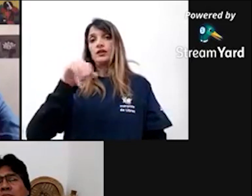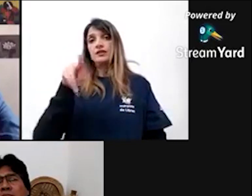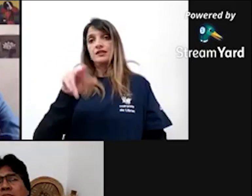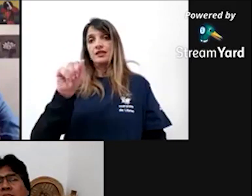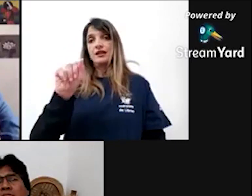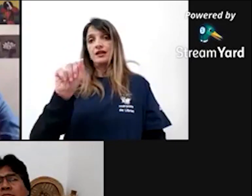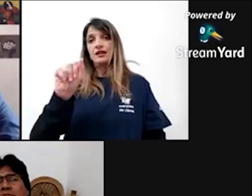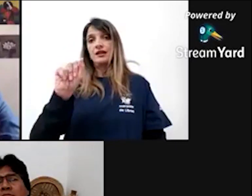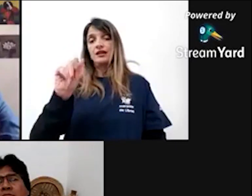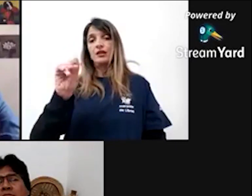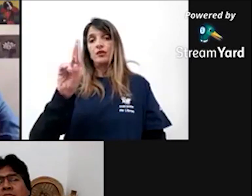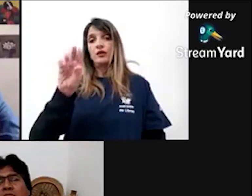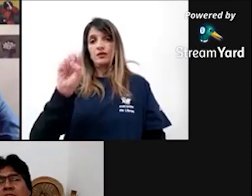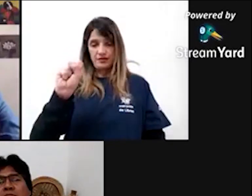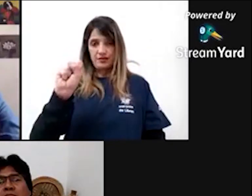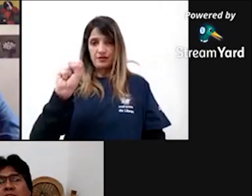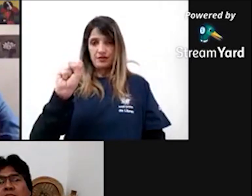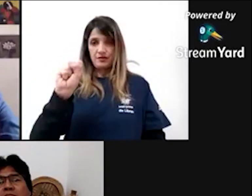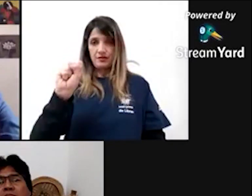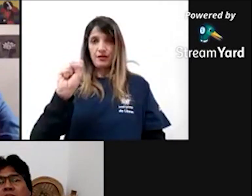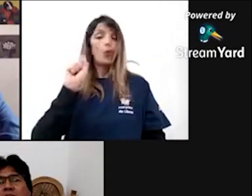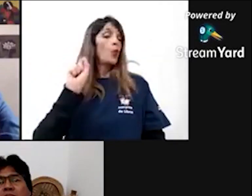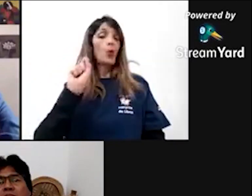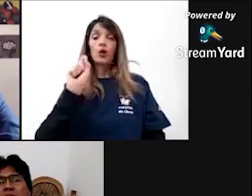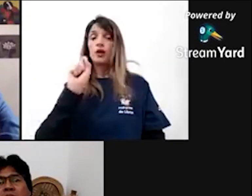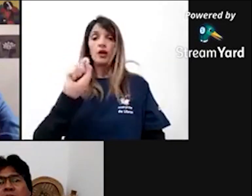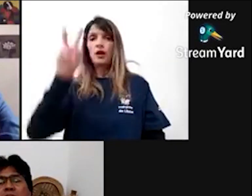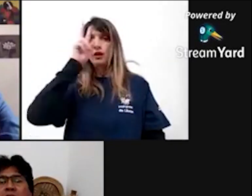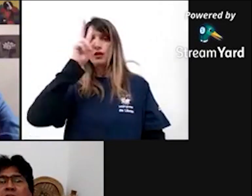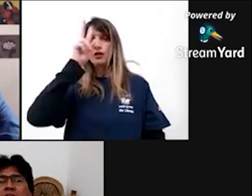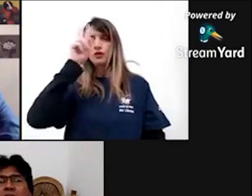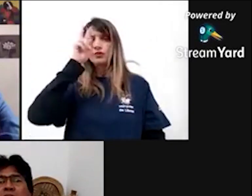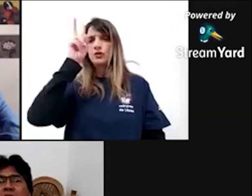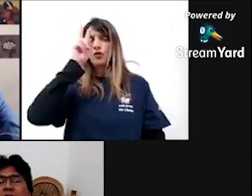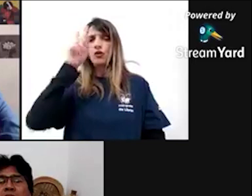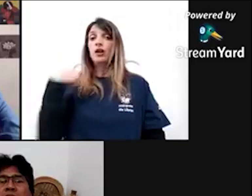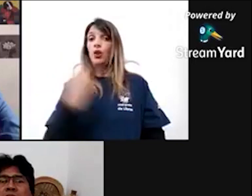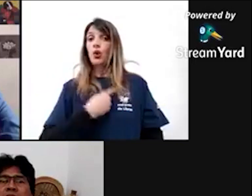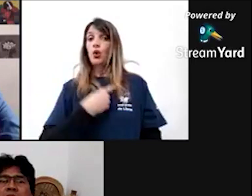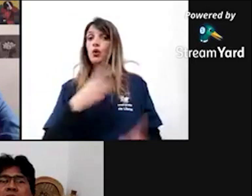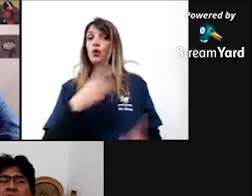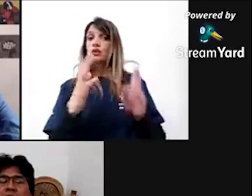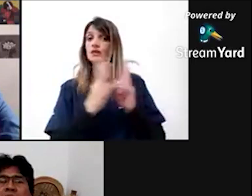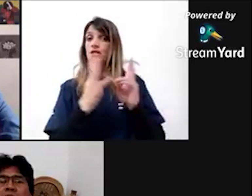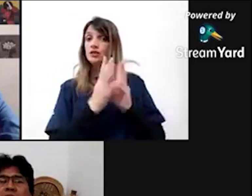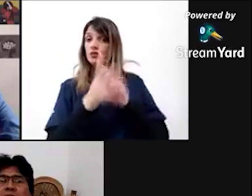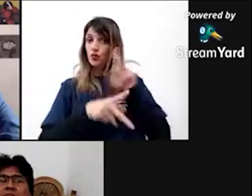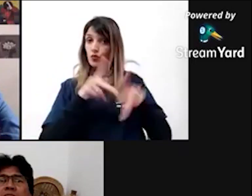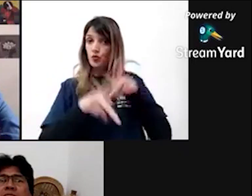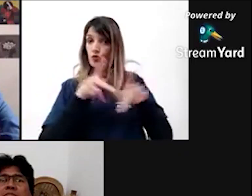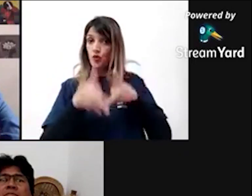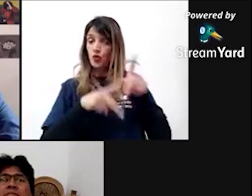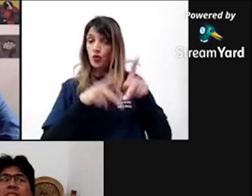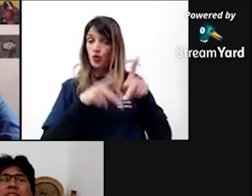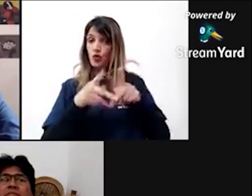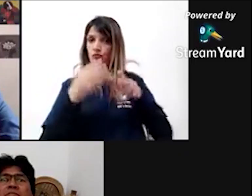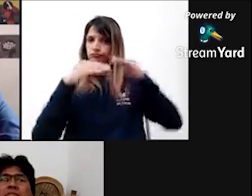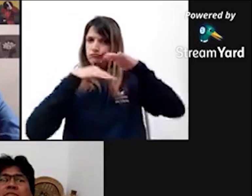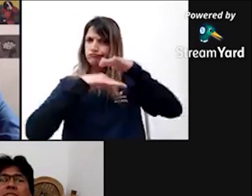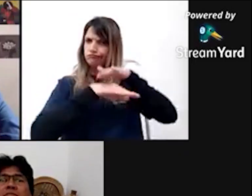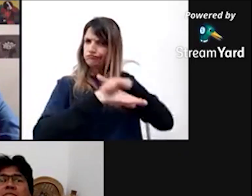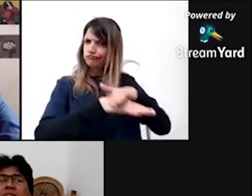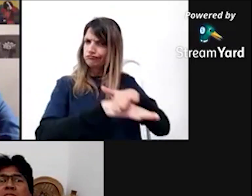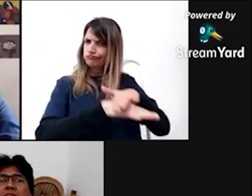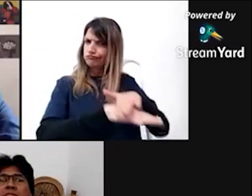inclusive, é uma história que sempre colocou a gente como submissos,